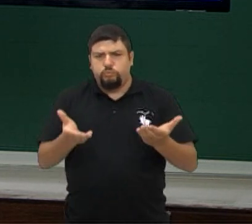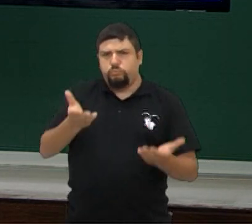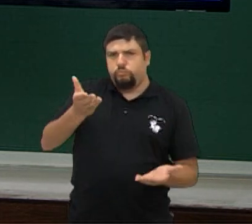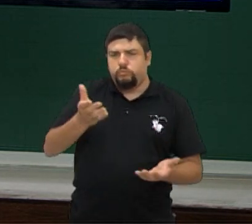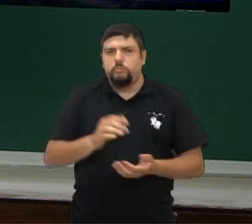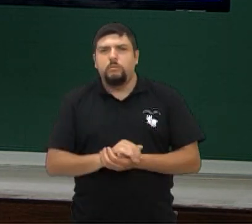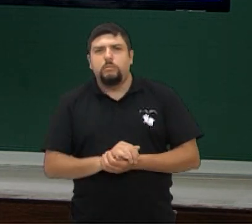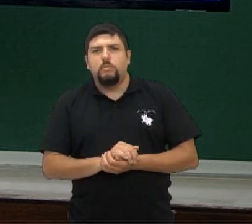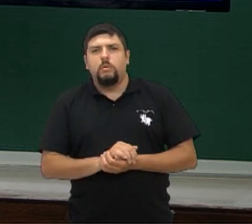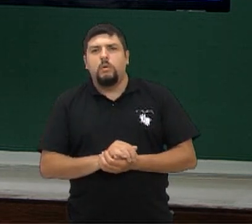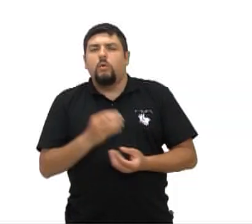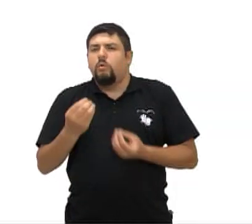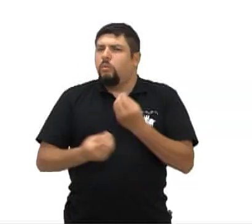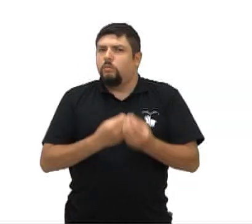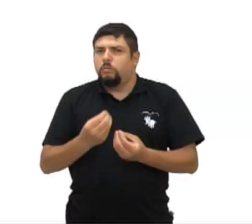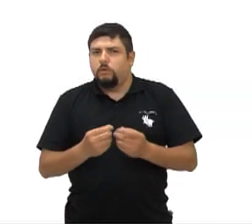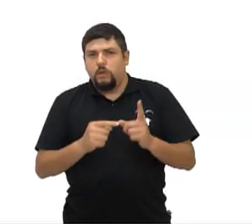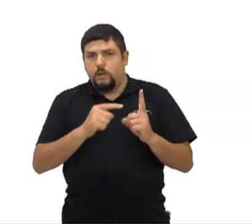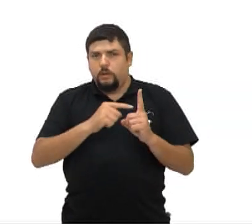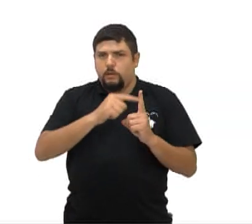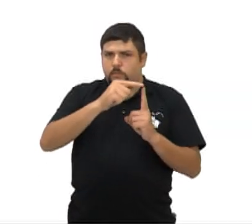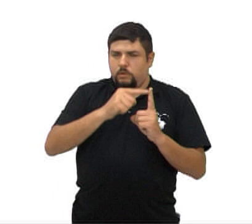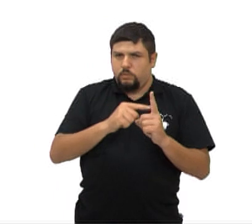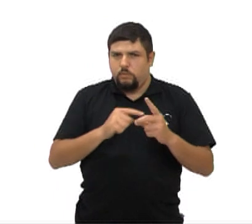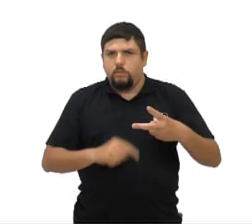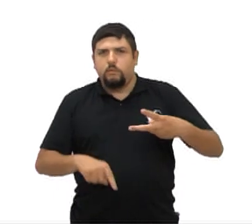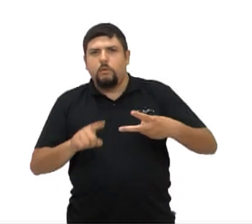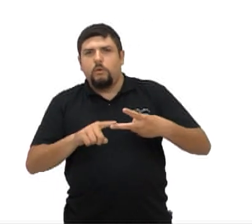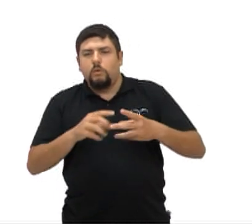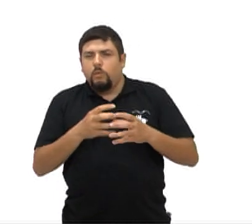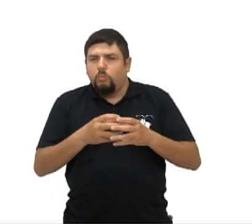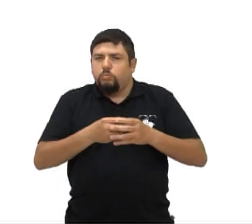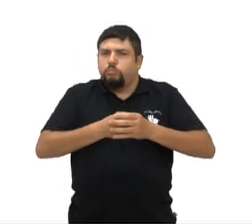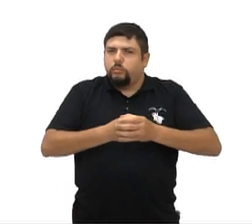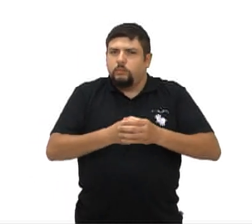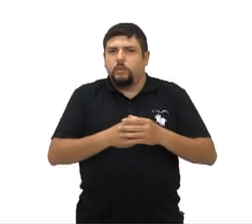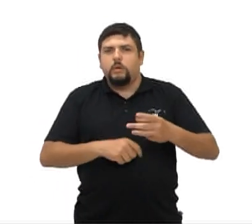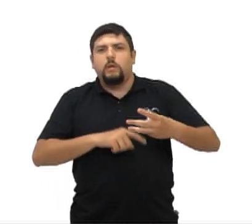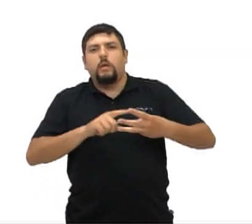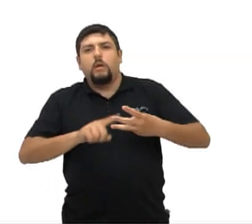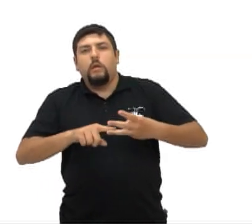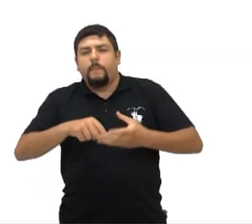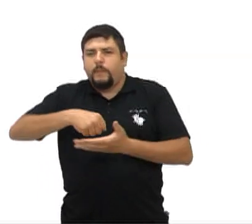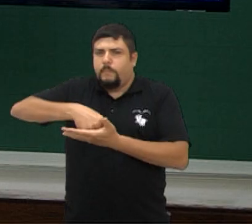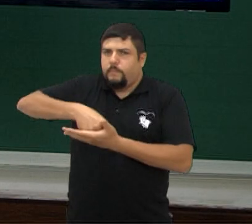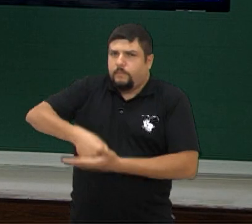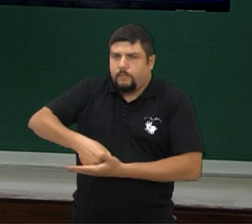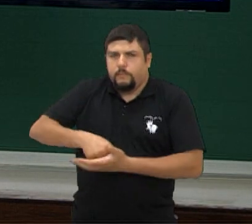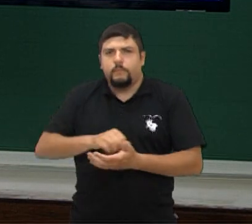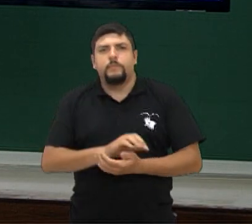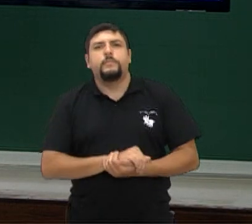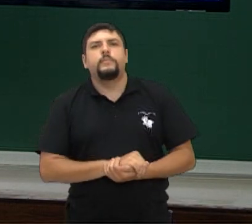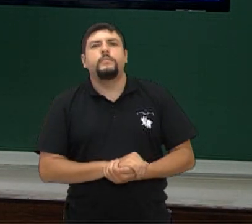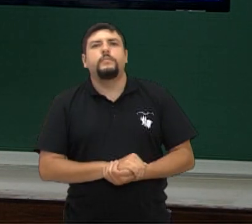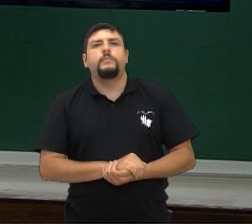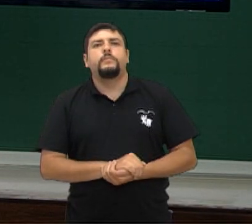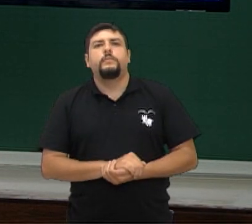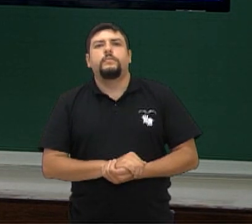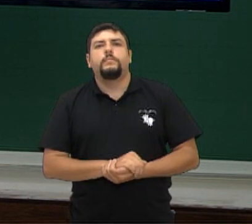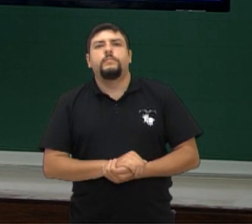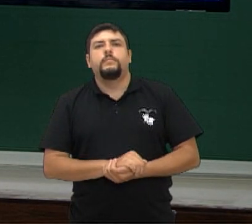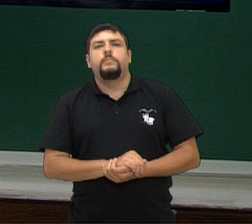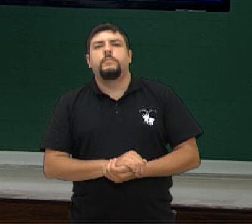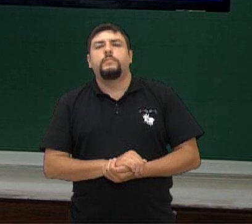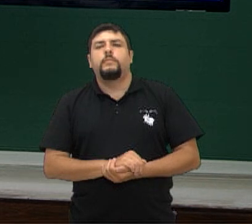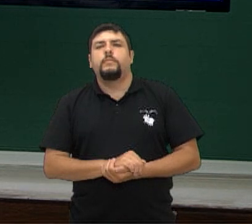eles: temperatura, concentração e pressão. Vamos lá? Olha só,